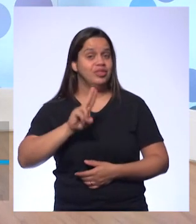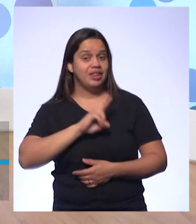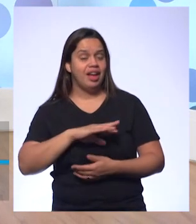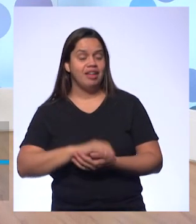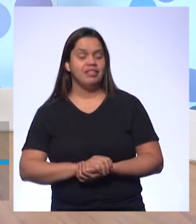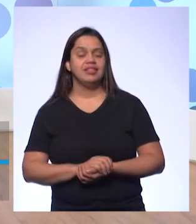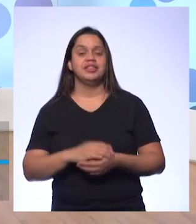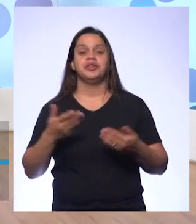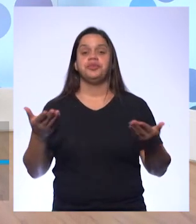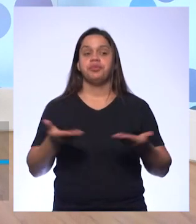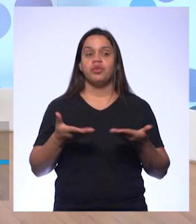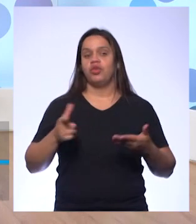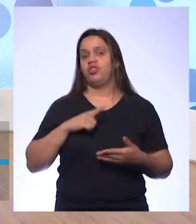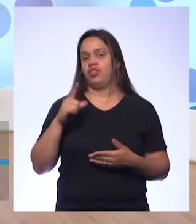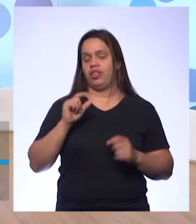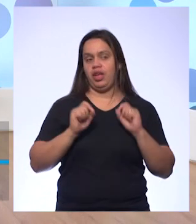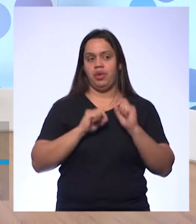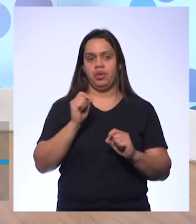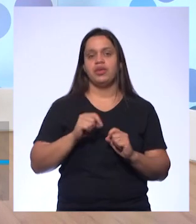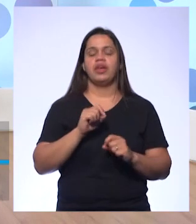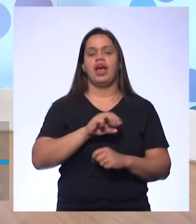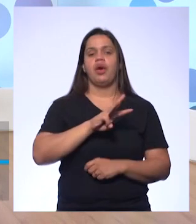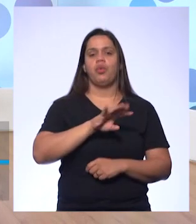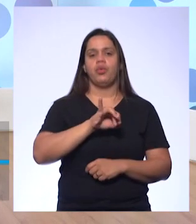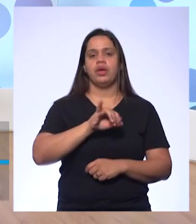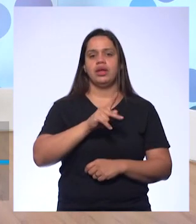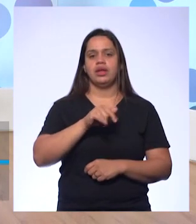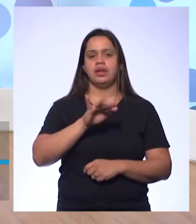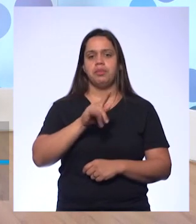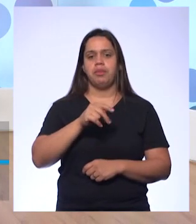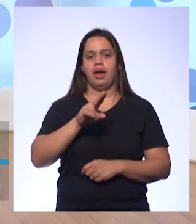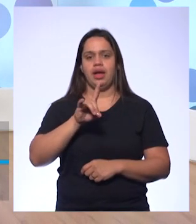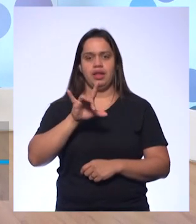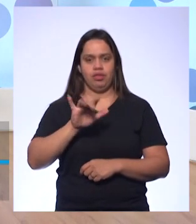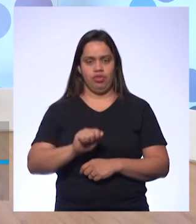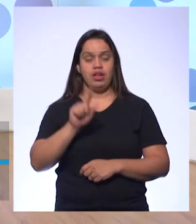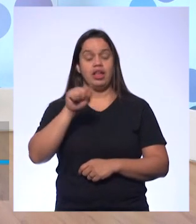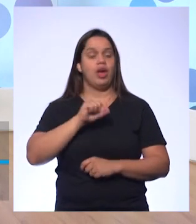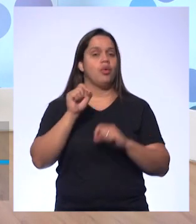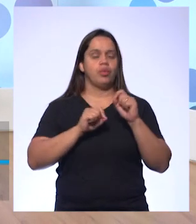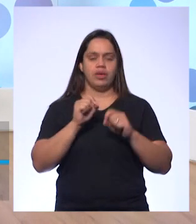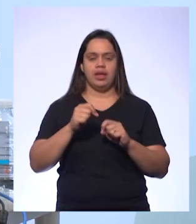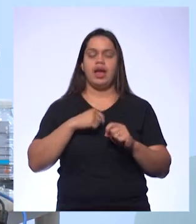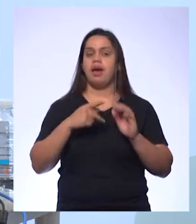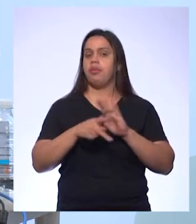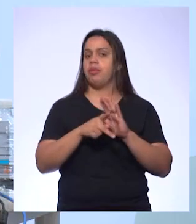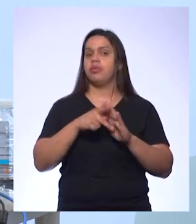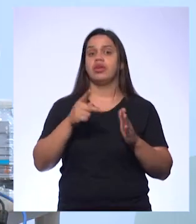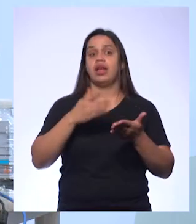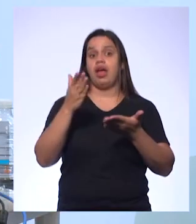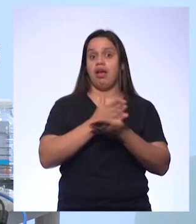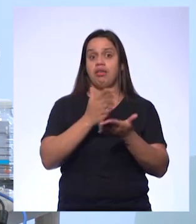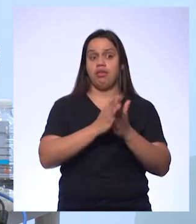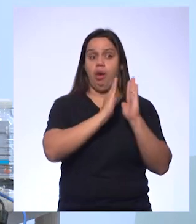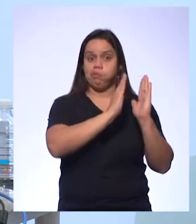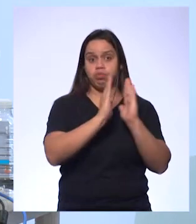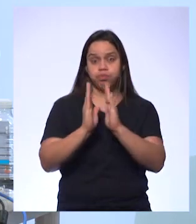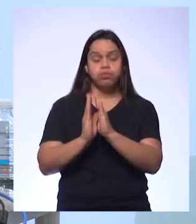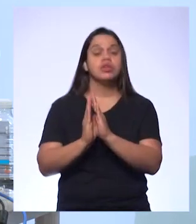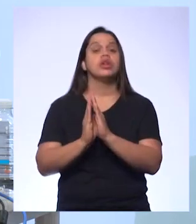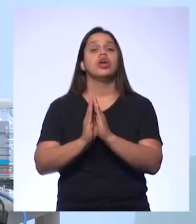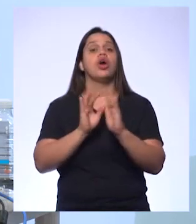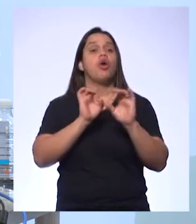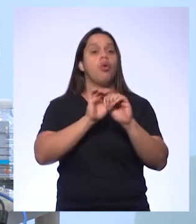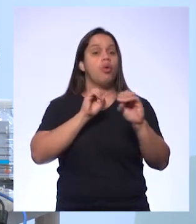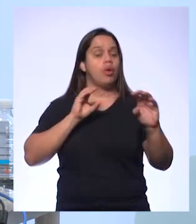Meu gente tem um que a Deus. gente fala muito aqui, que é a Wikipédia, né, Mônica? É. Né? Que é uma espécie de enciclopédia online. Mas a diferença é que, assim, ali todo mundo